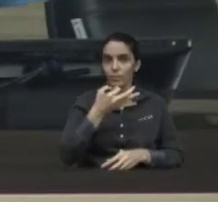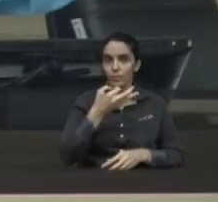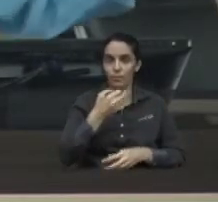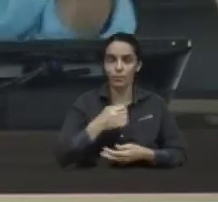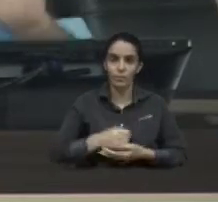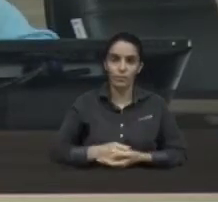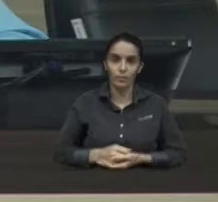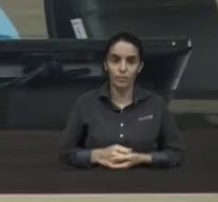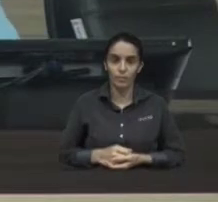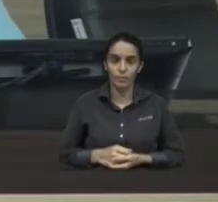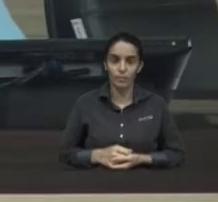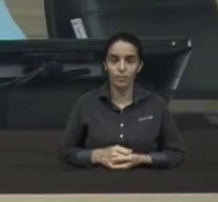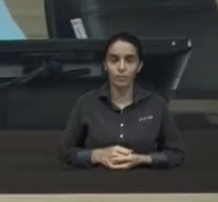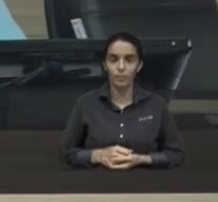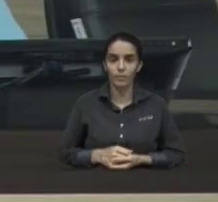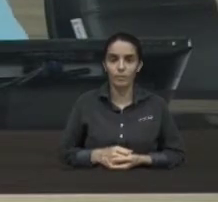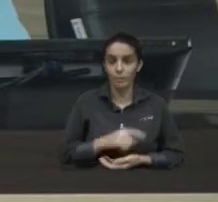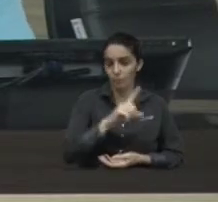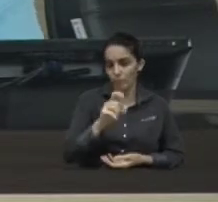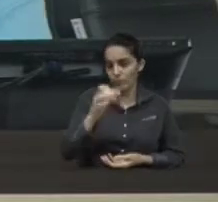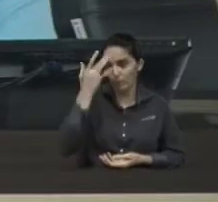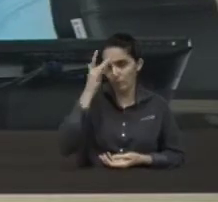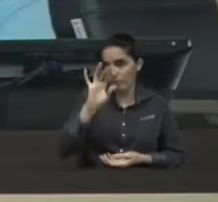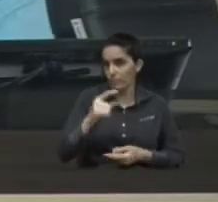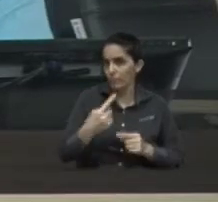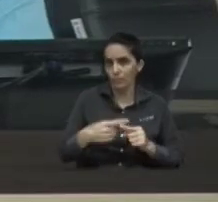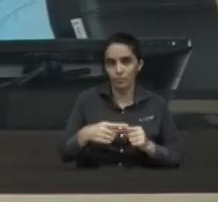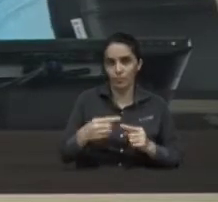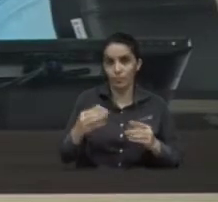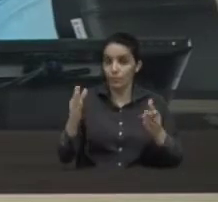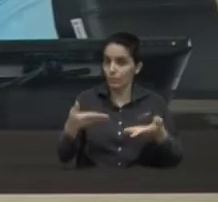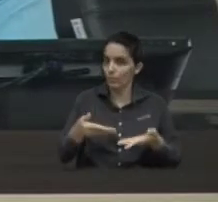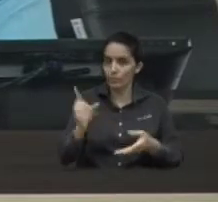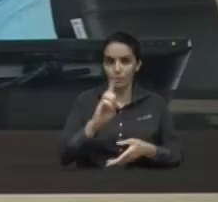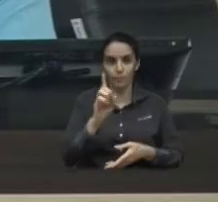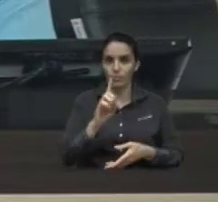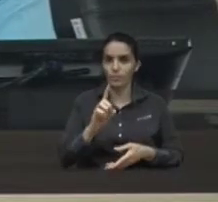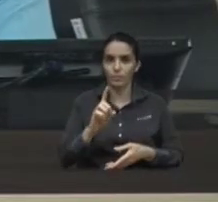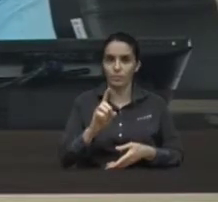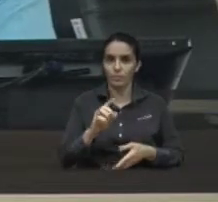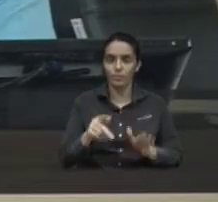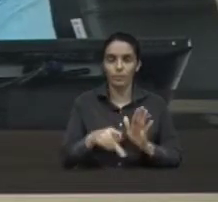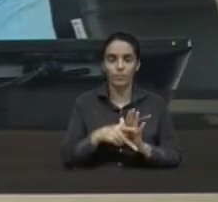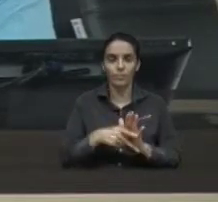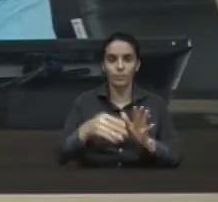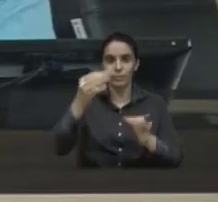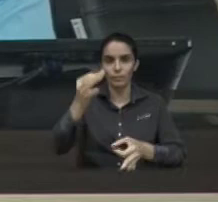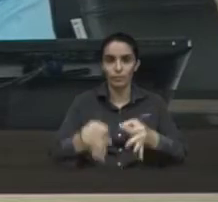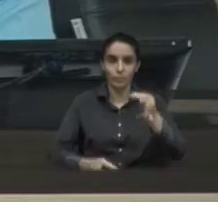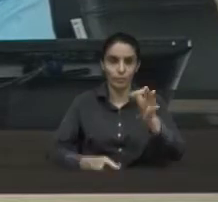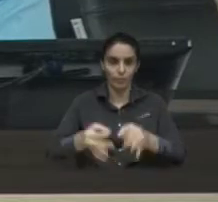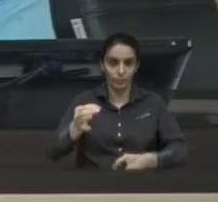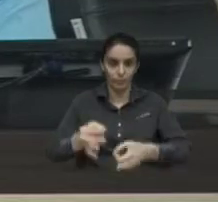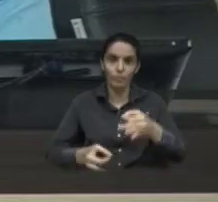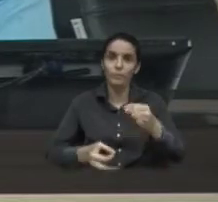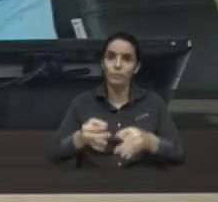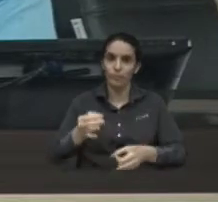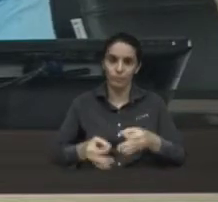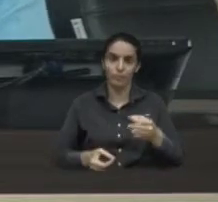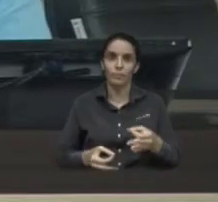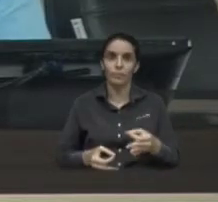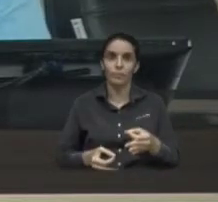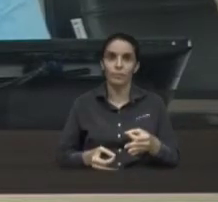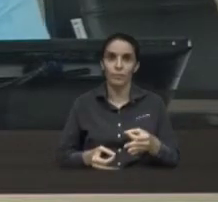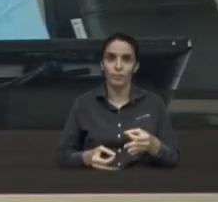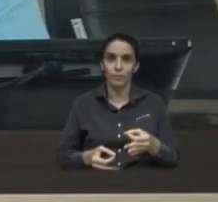fazer, eu não sei com a TV Opinião. Hoje não é político, hoje é jurídico. Hoje é jurídico. Então